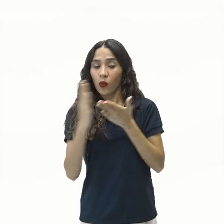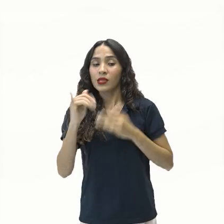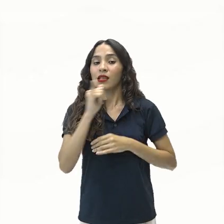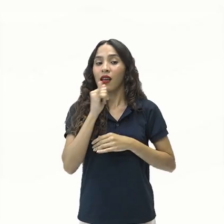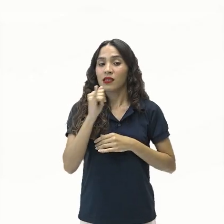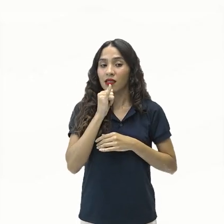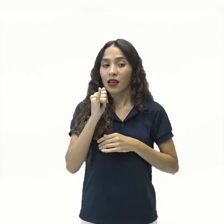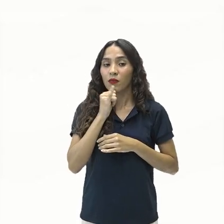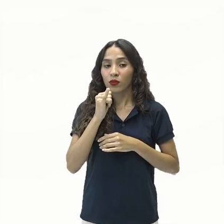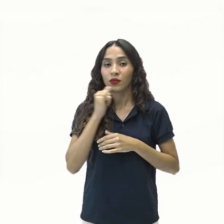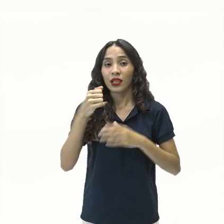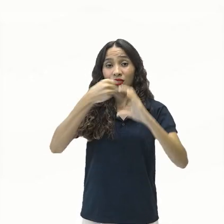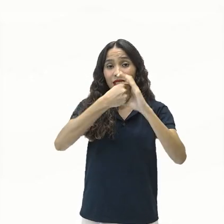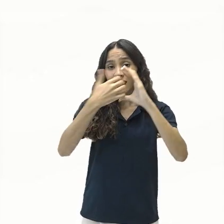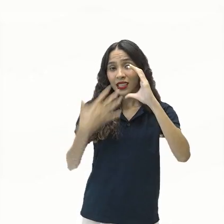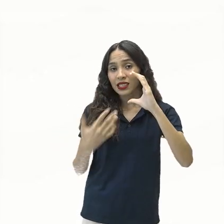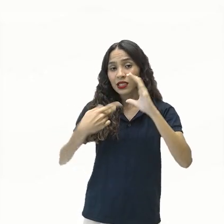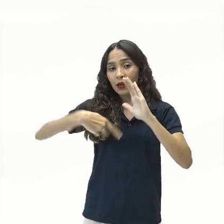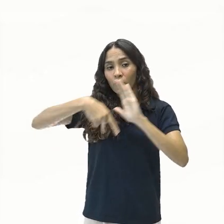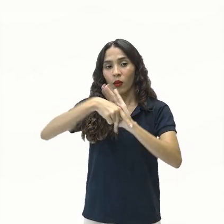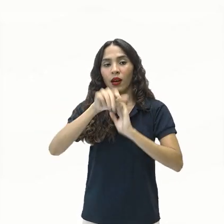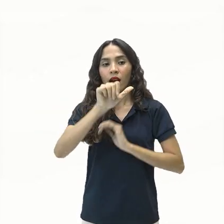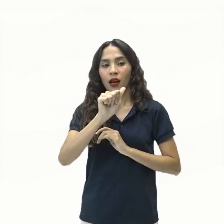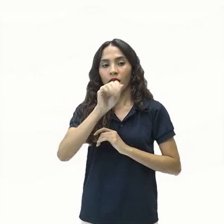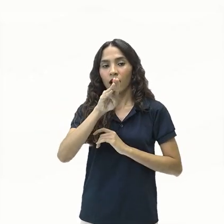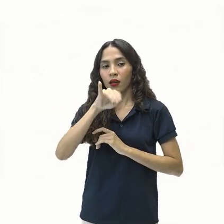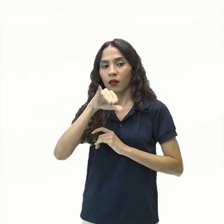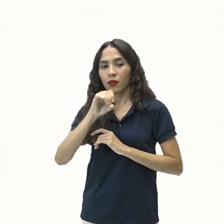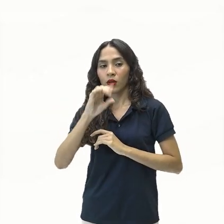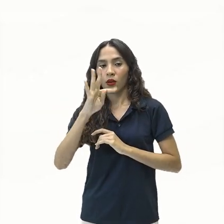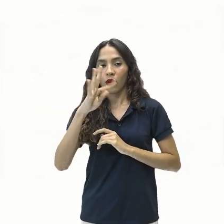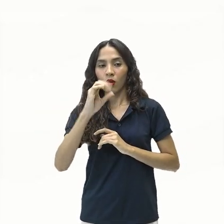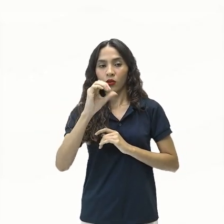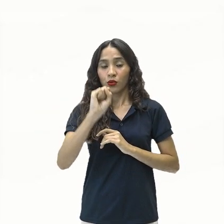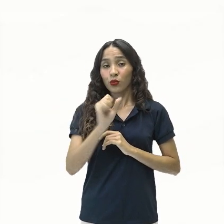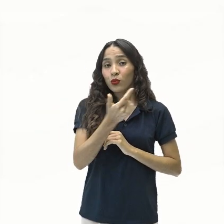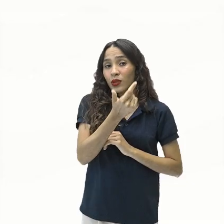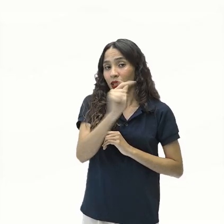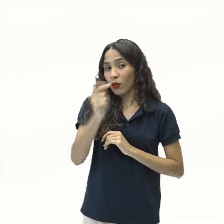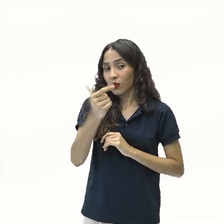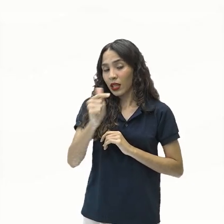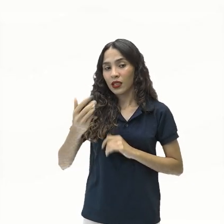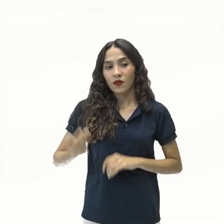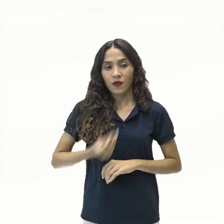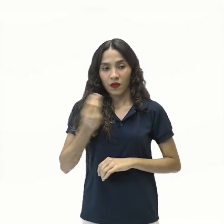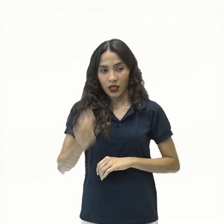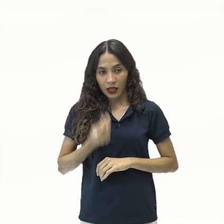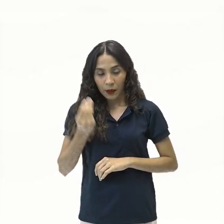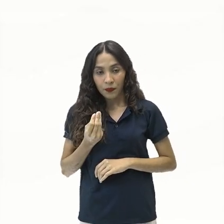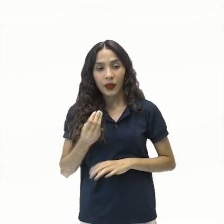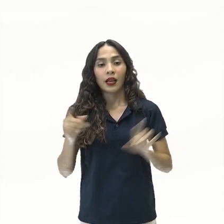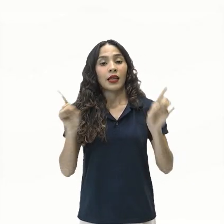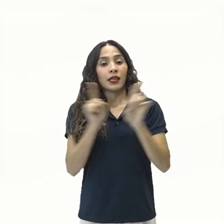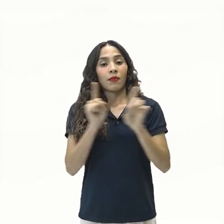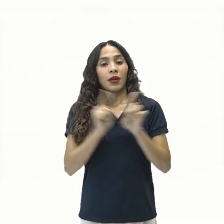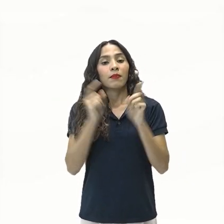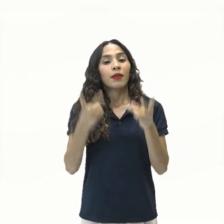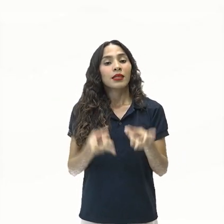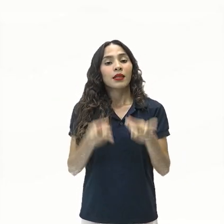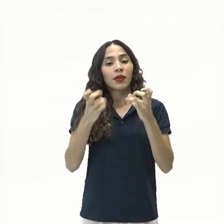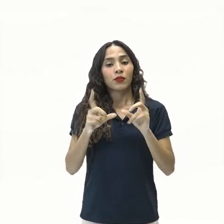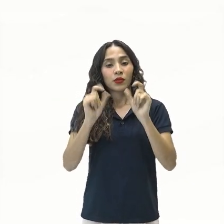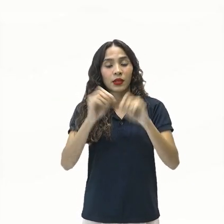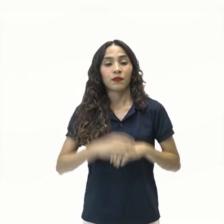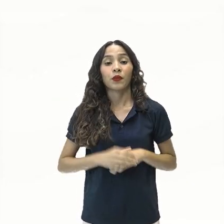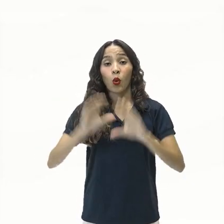exemplos de fatores que são abióticos, não têm vida. Além desses fatores, a gente observa aqui que também tem os